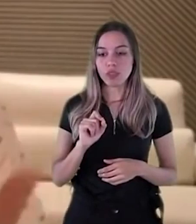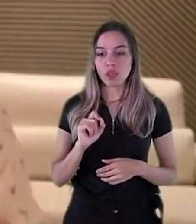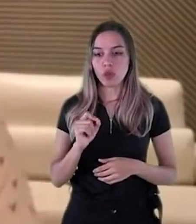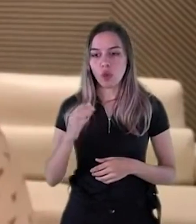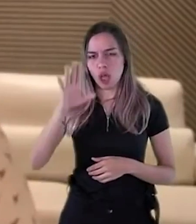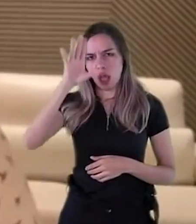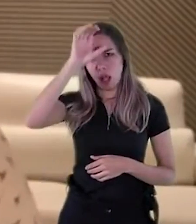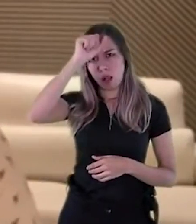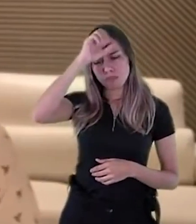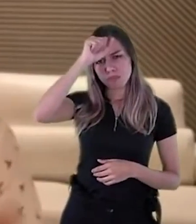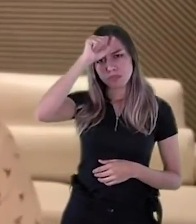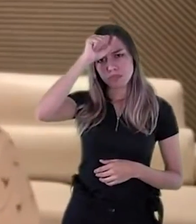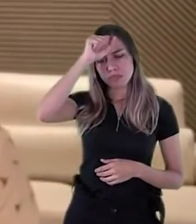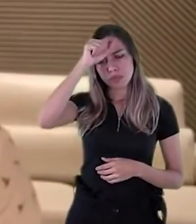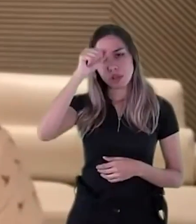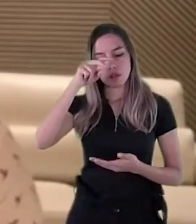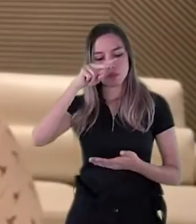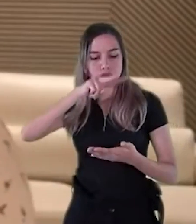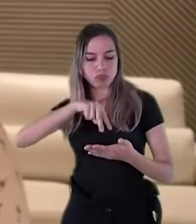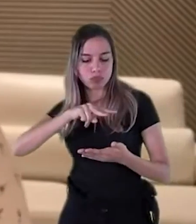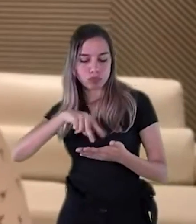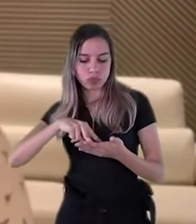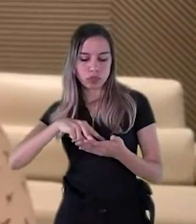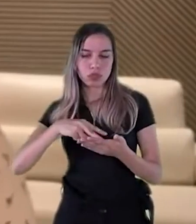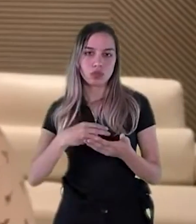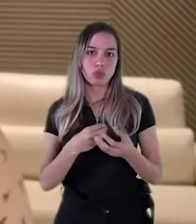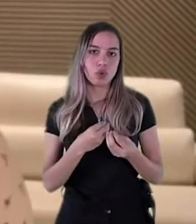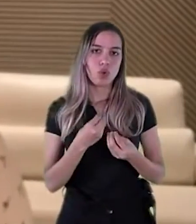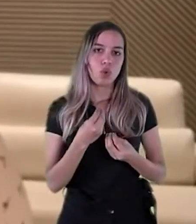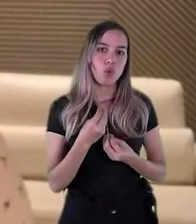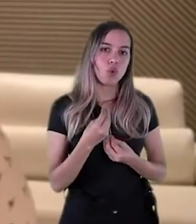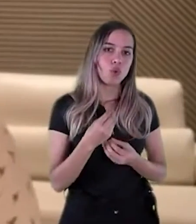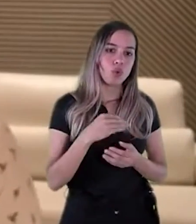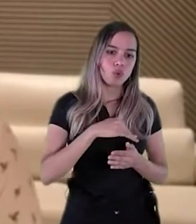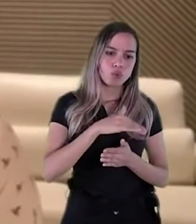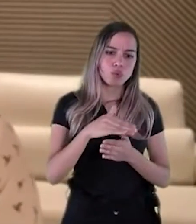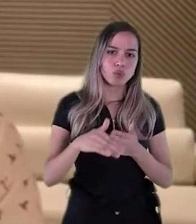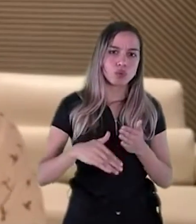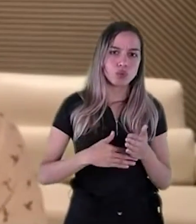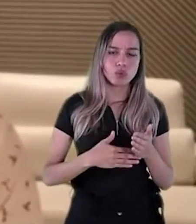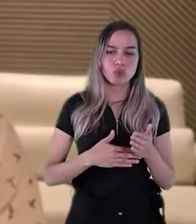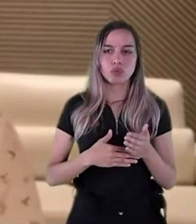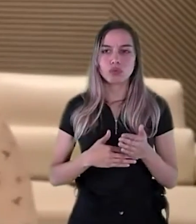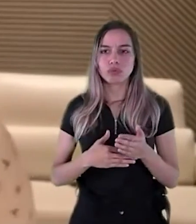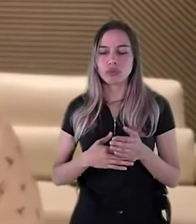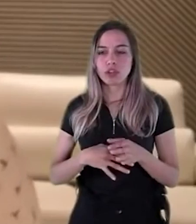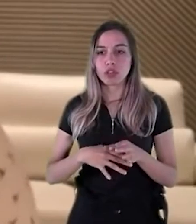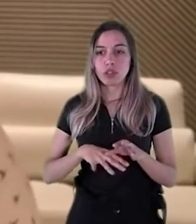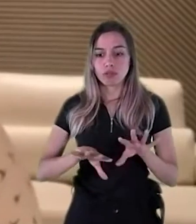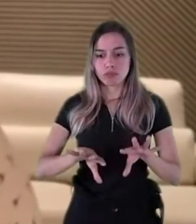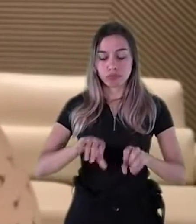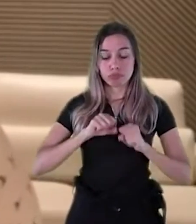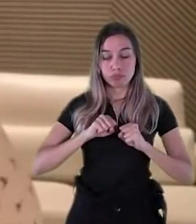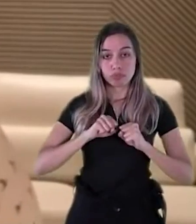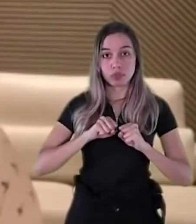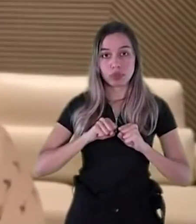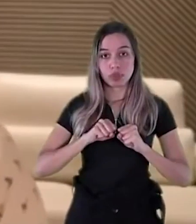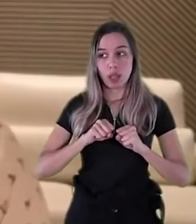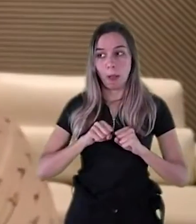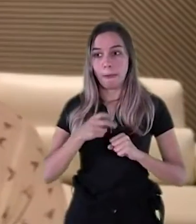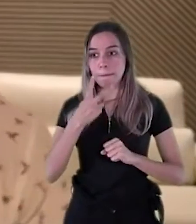a sensibilização do espírito, tudo isso pede de nós um recolhimento, e parece que hoje é proibido ser